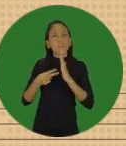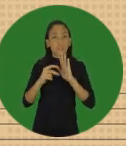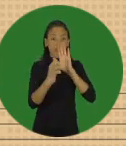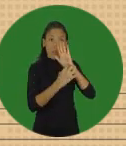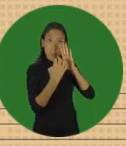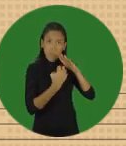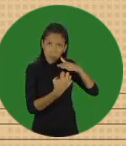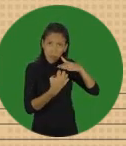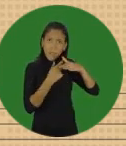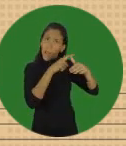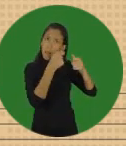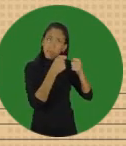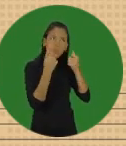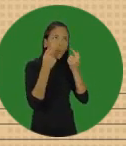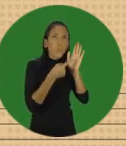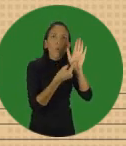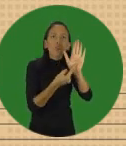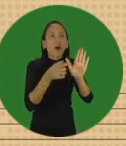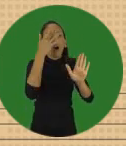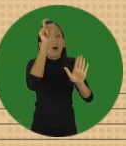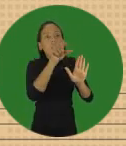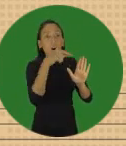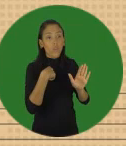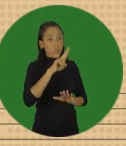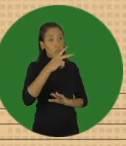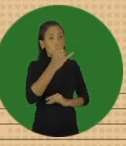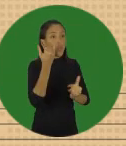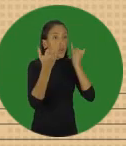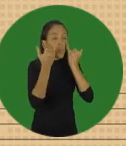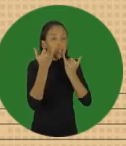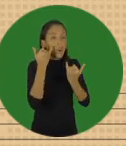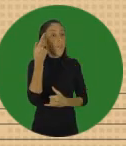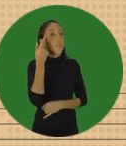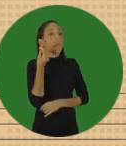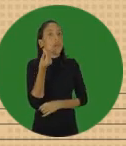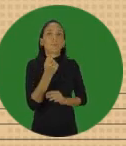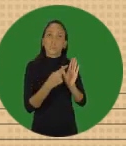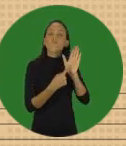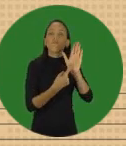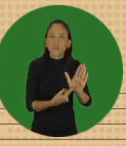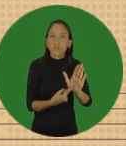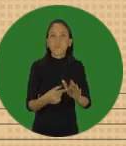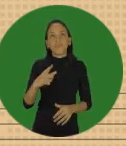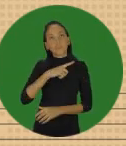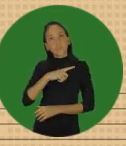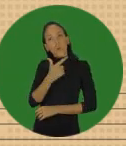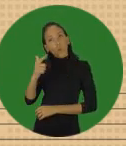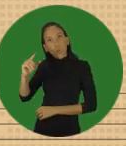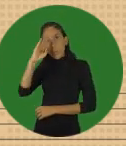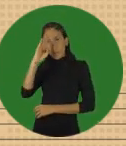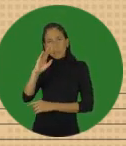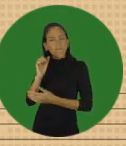dados recebidos. Os próximos 3 princípios estão relacionados à segurança dos dados. Primeiro,